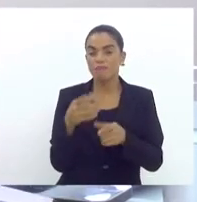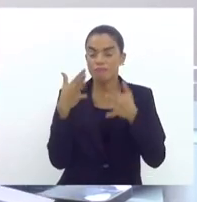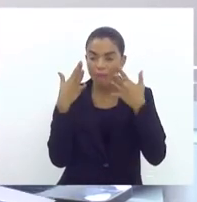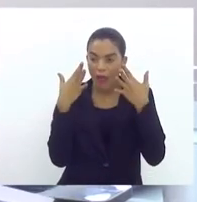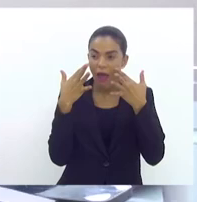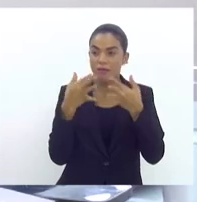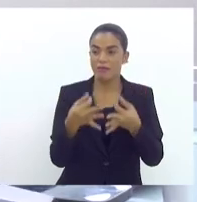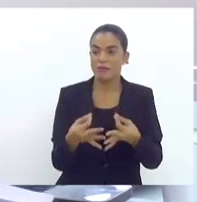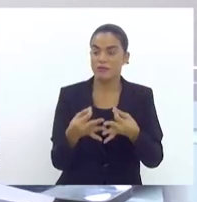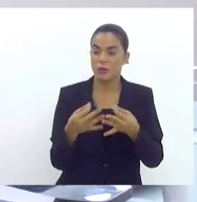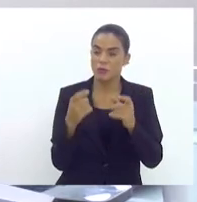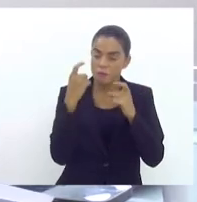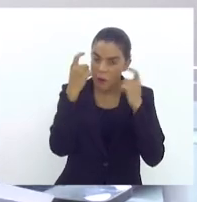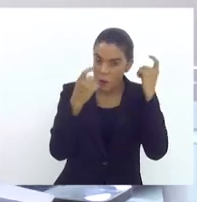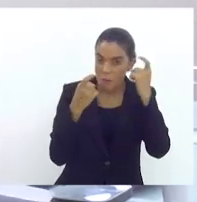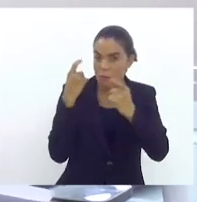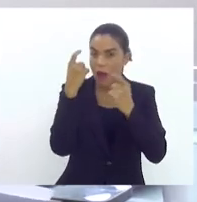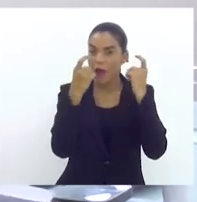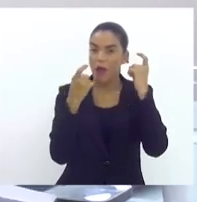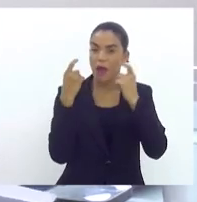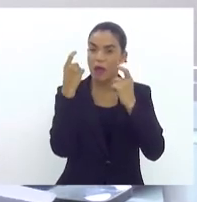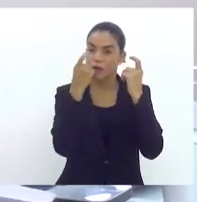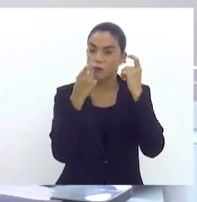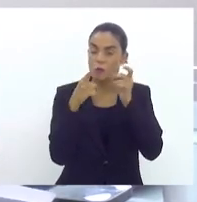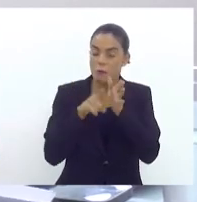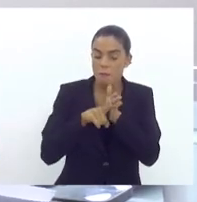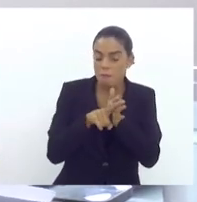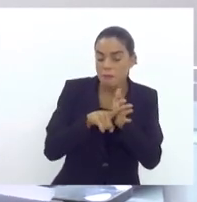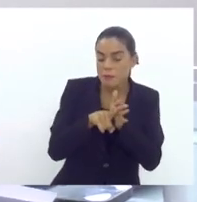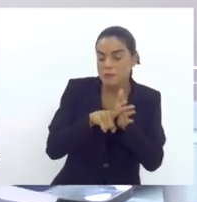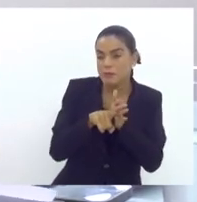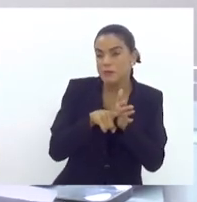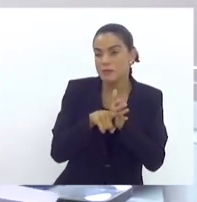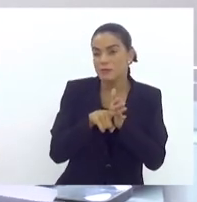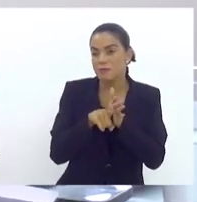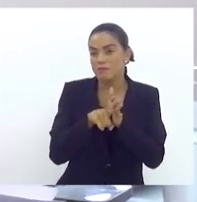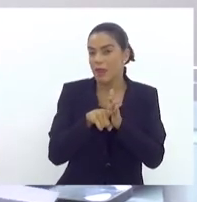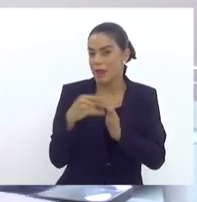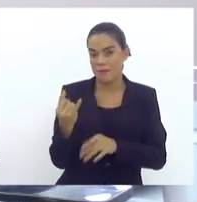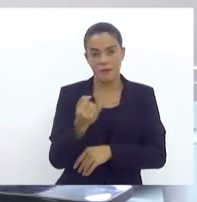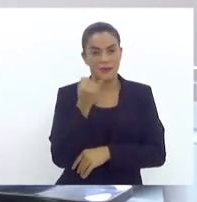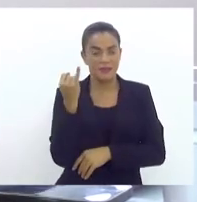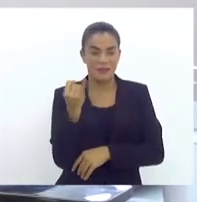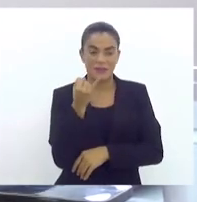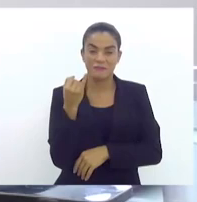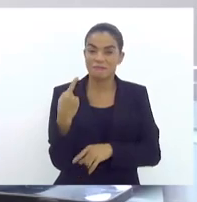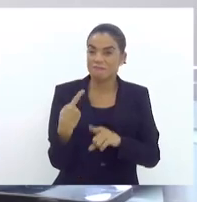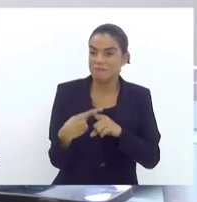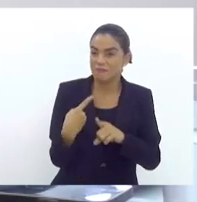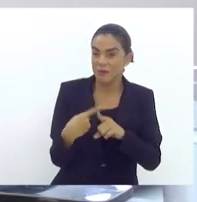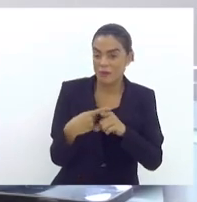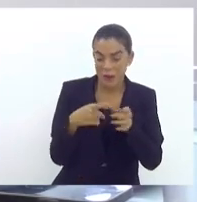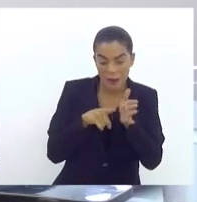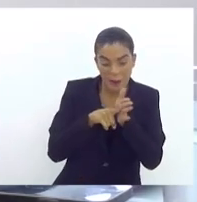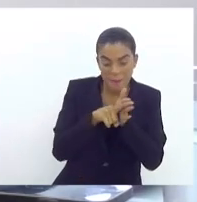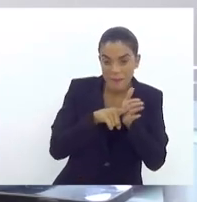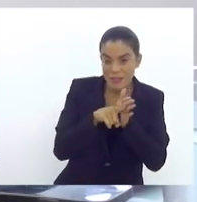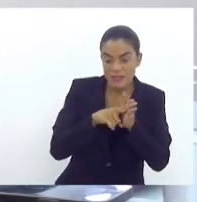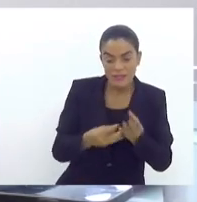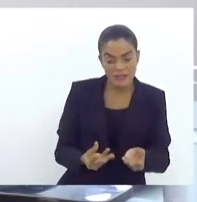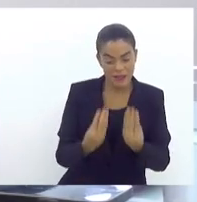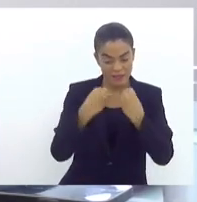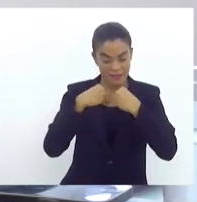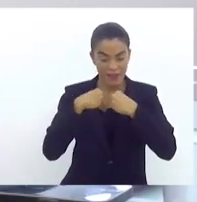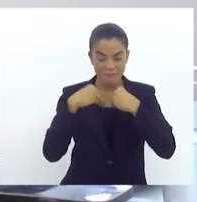preocupado de um olhar de pesquisador é de suma importância porque o pesca a pesquisa traz isso